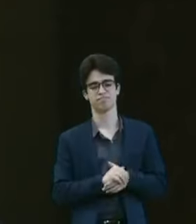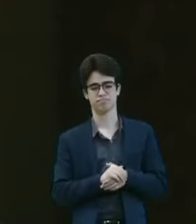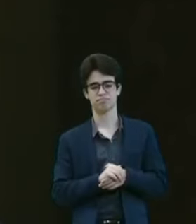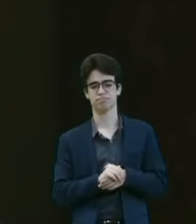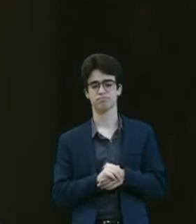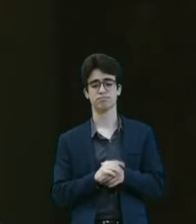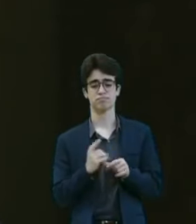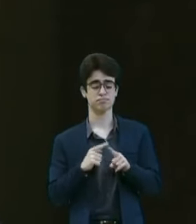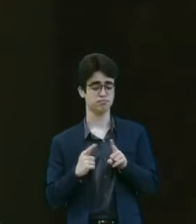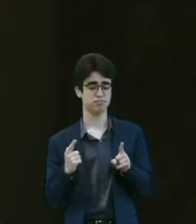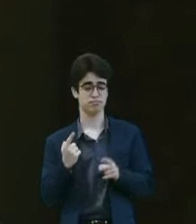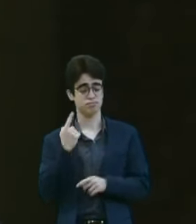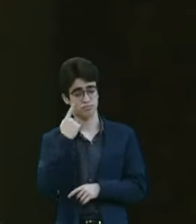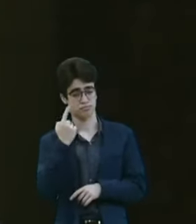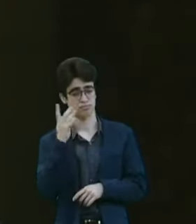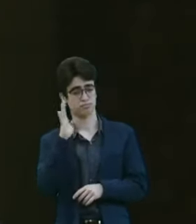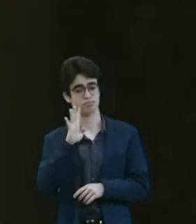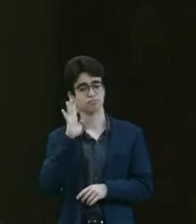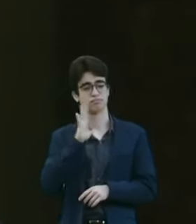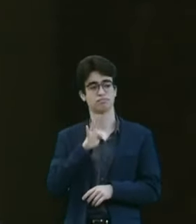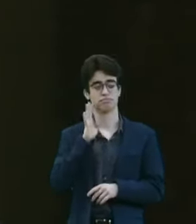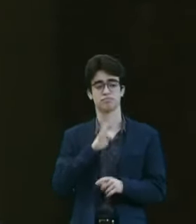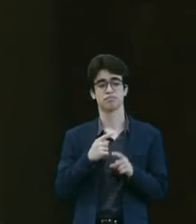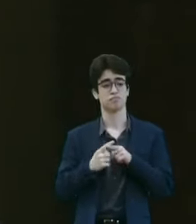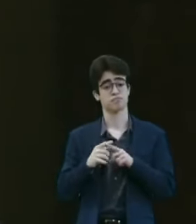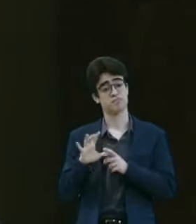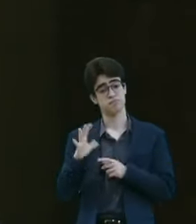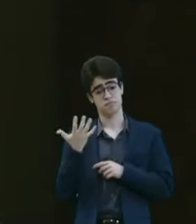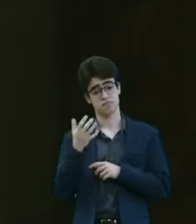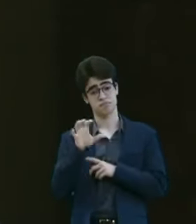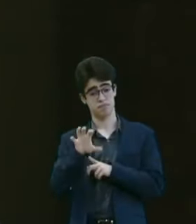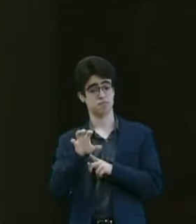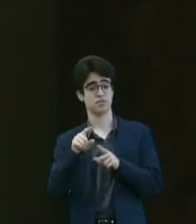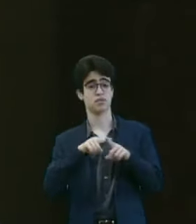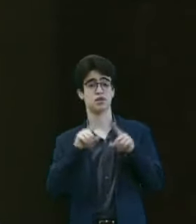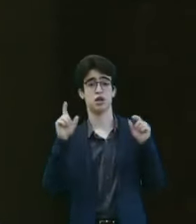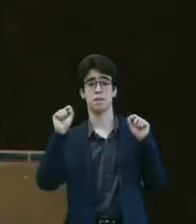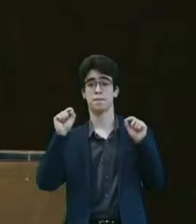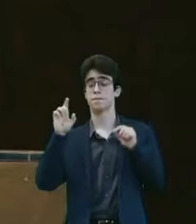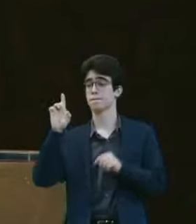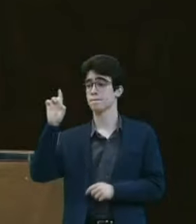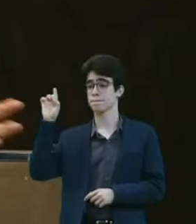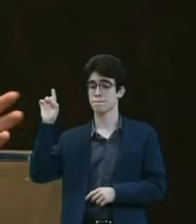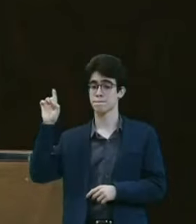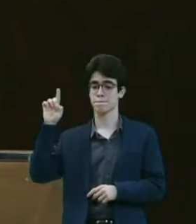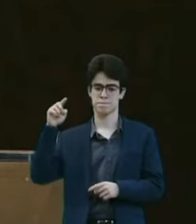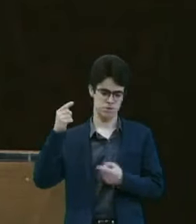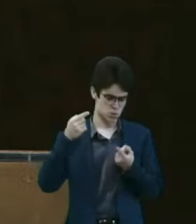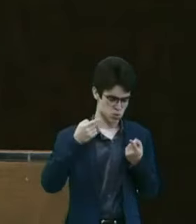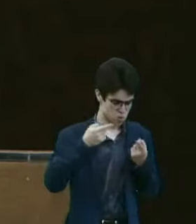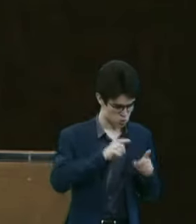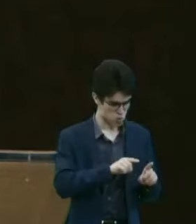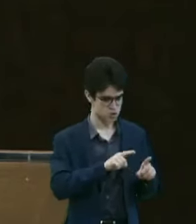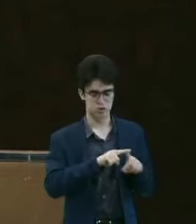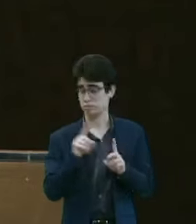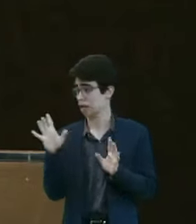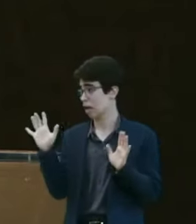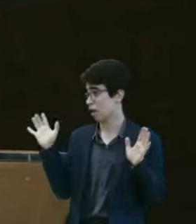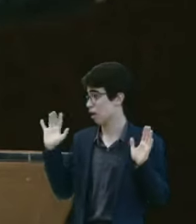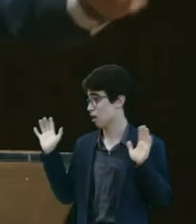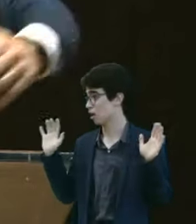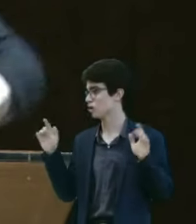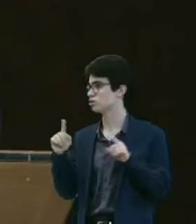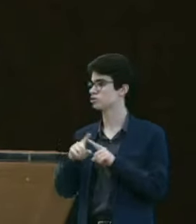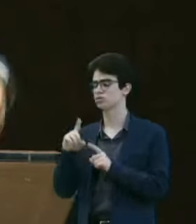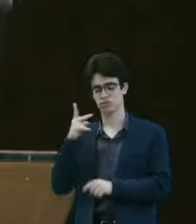E é interessante que, apesar disso, quando Deus o confronta, ele se vitimiza. Deus fala assim: olha, vai